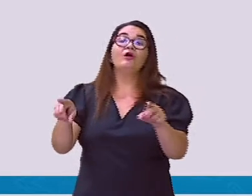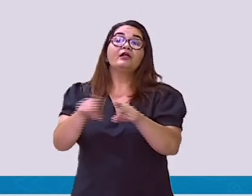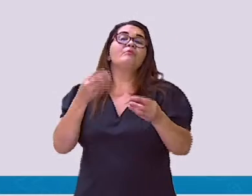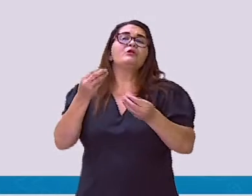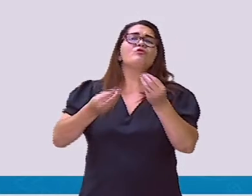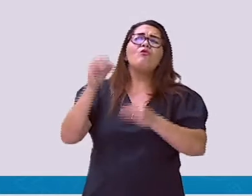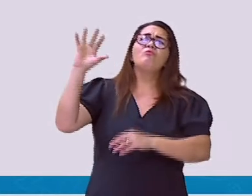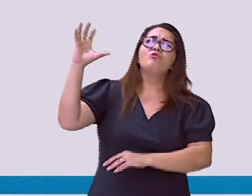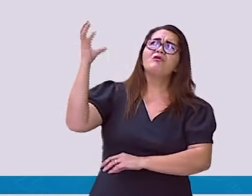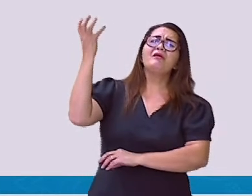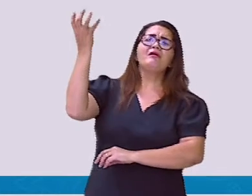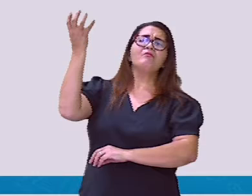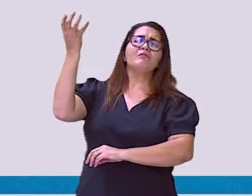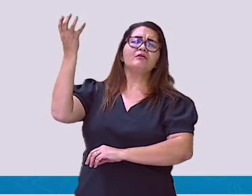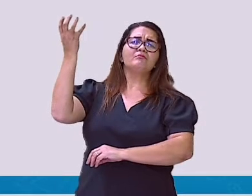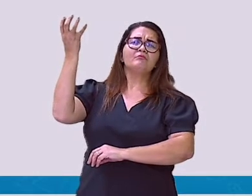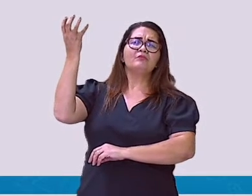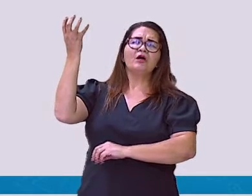latitude.